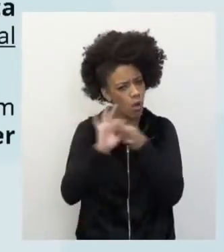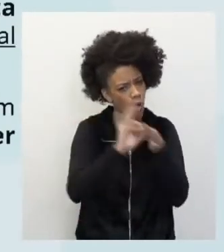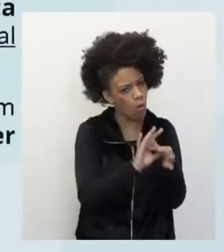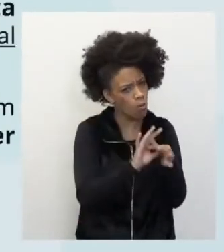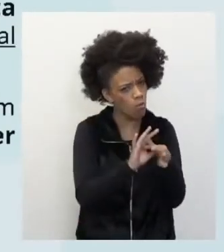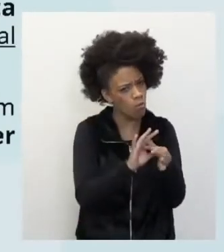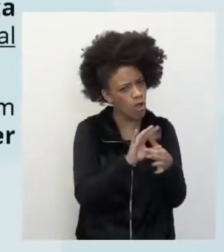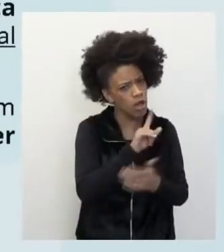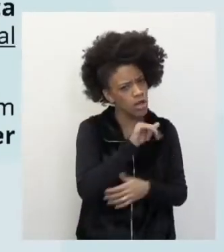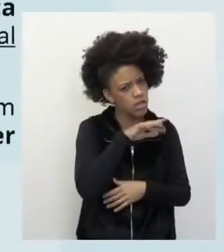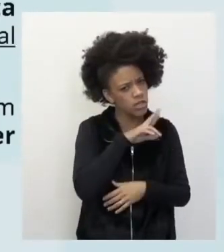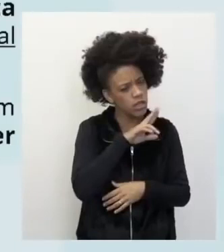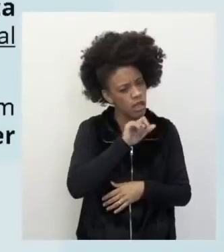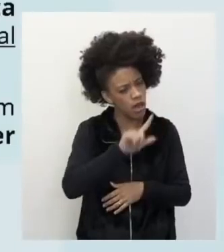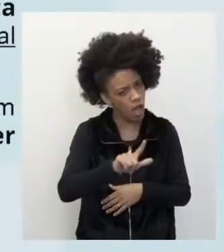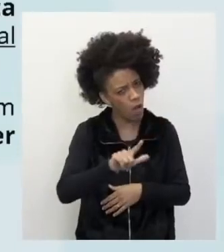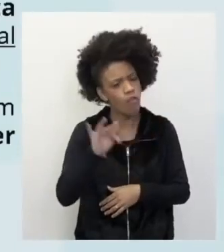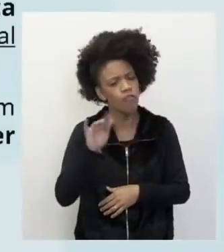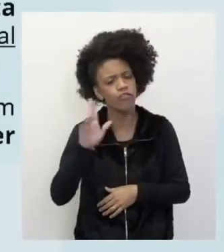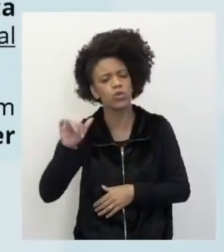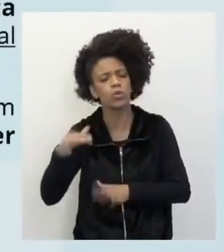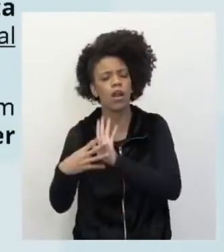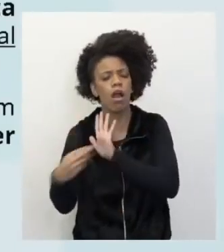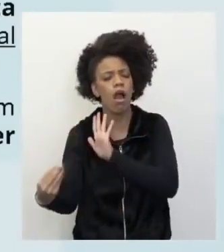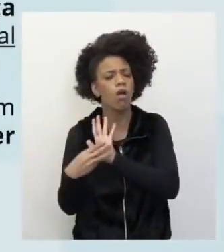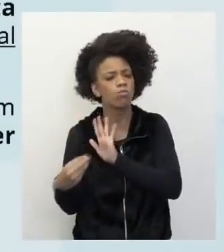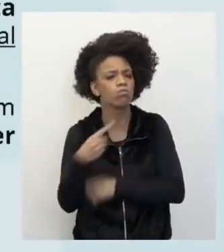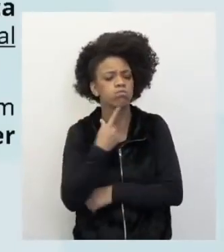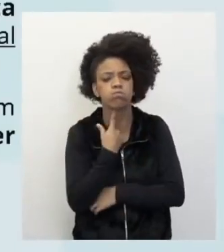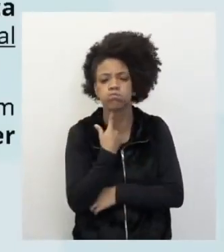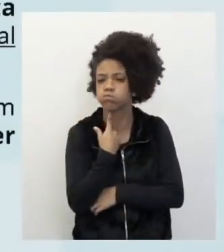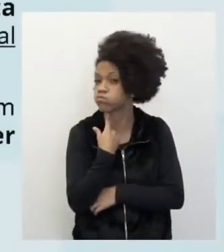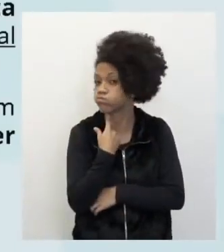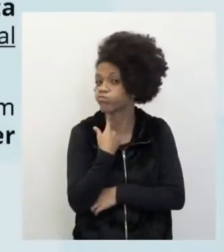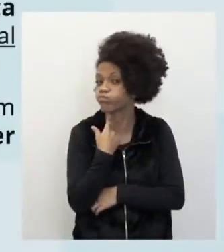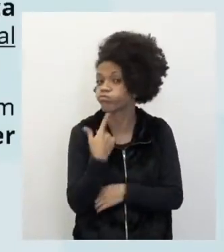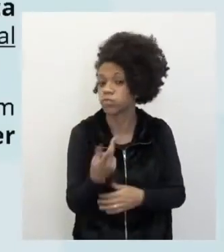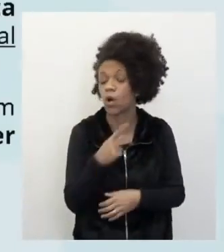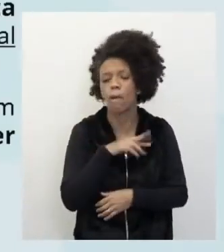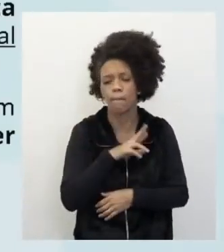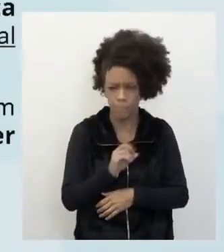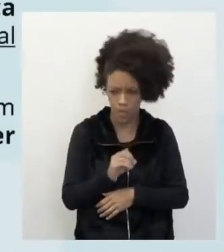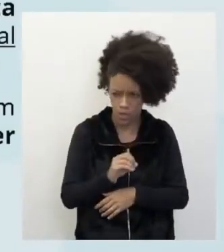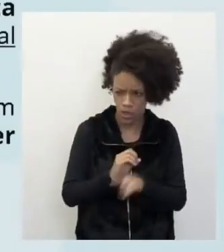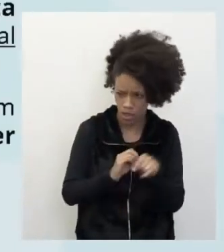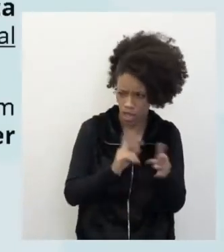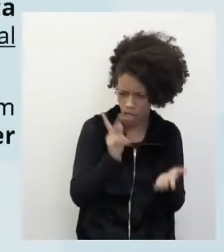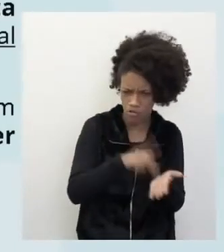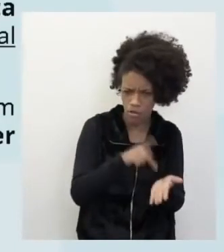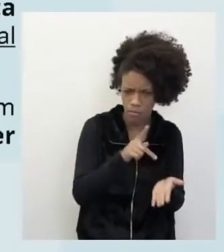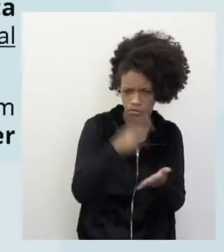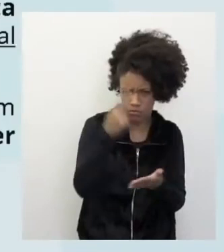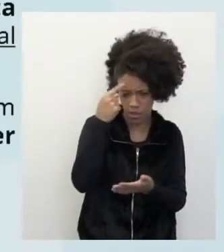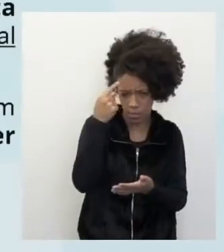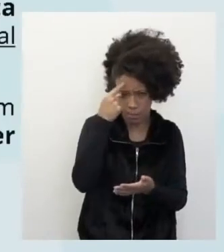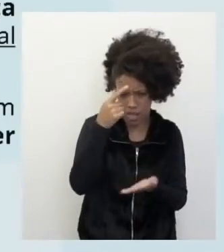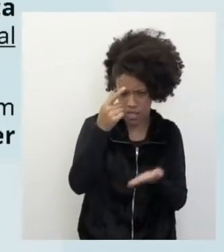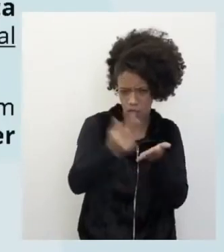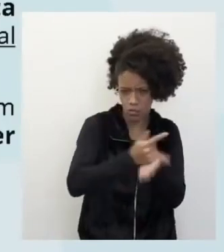Pedro já responde aqui, viu? Ele fala figurado. Pedro Henrique, né? Isso, ele mesmo. É aquela chamada que a gente pensa do